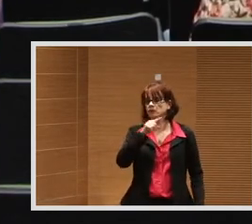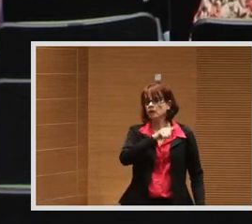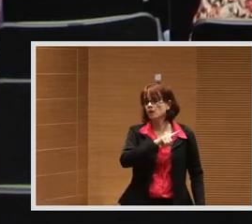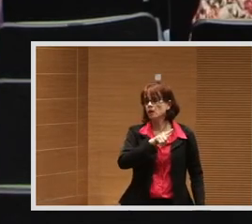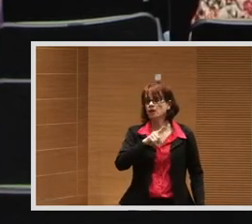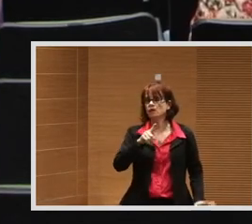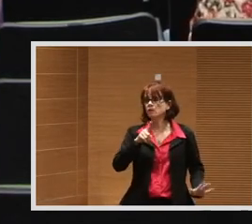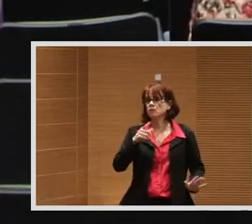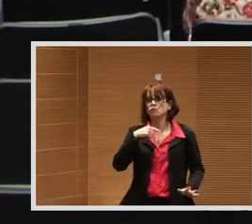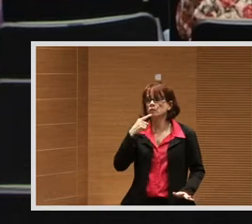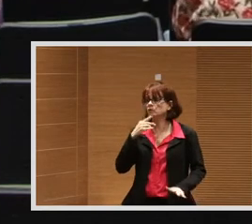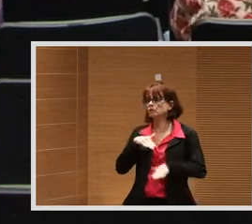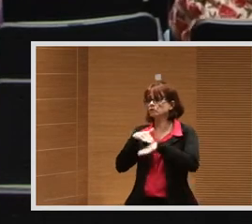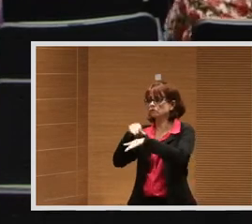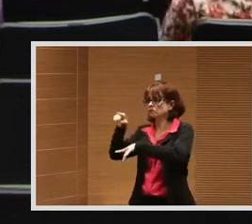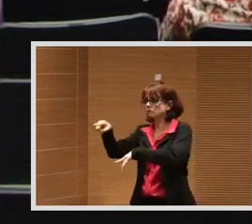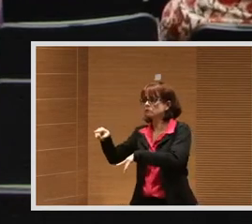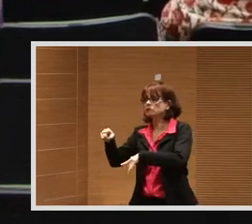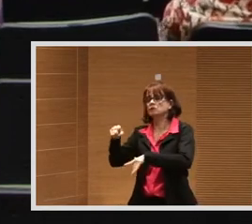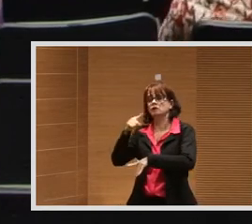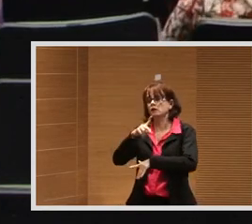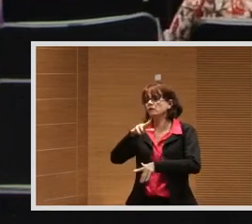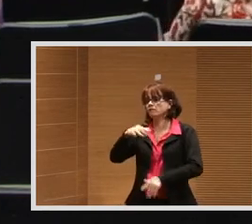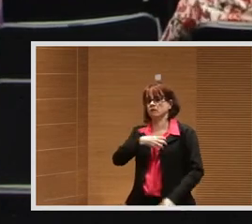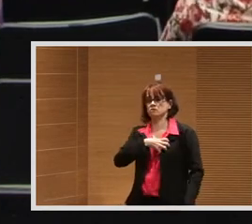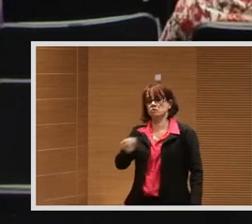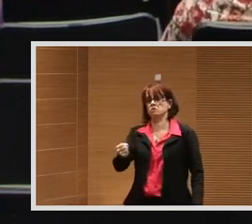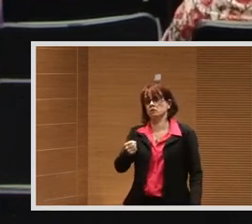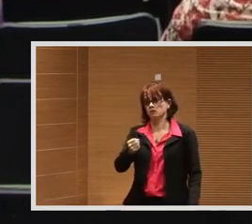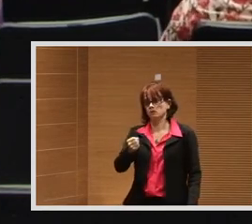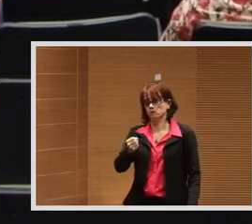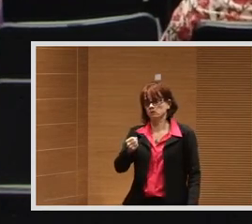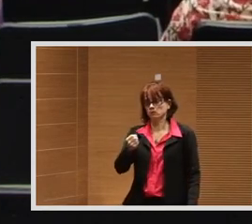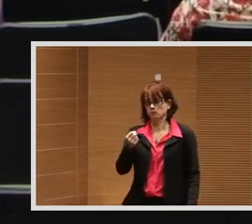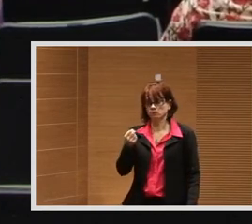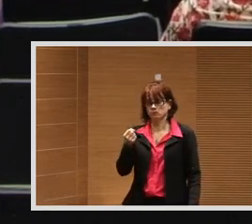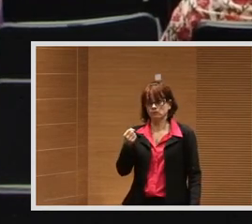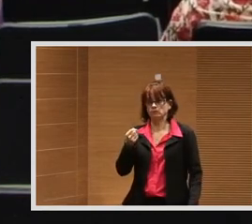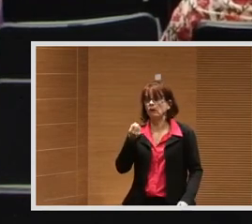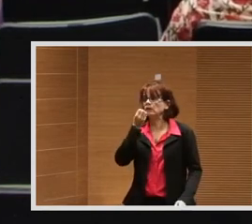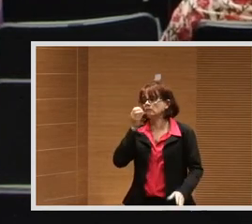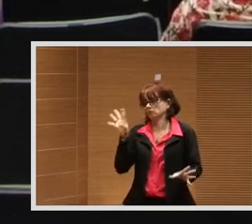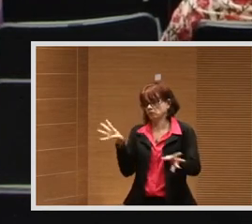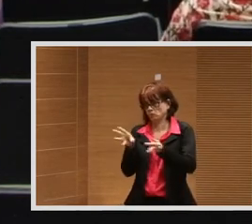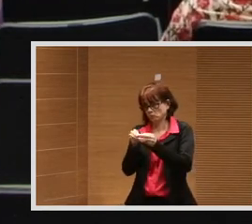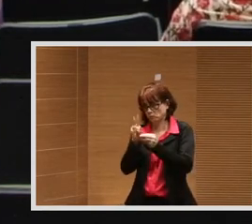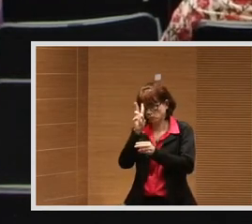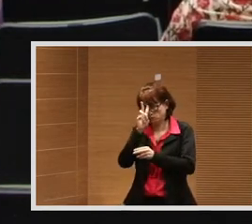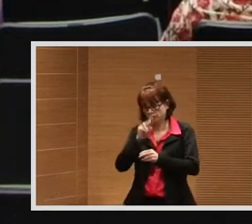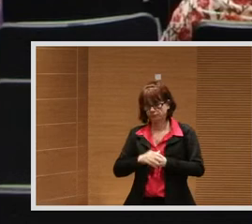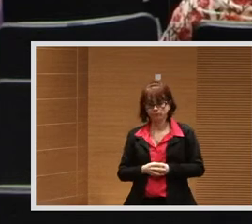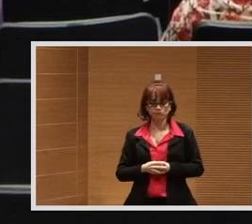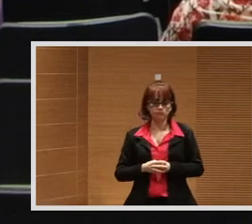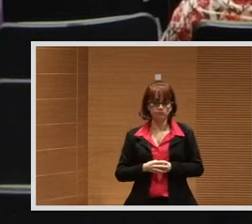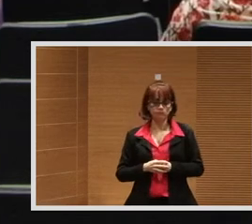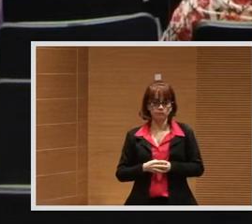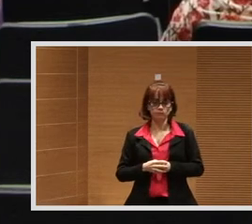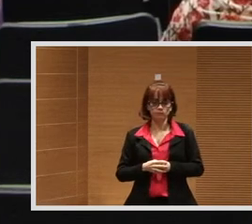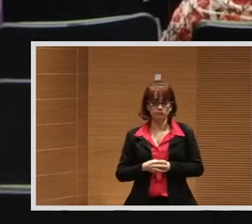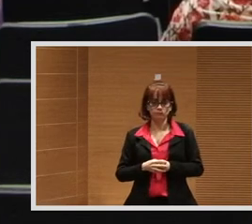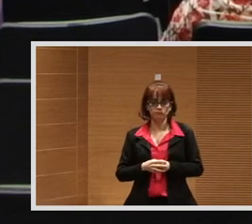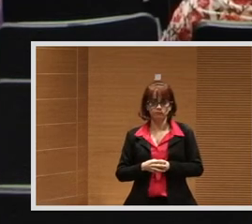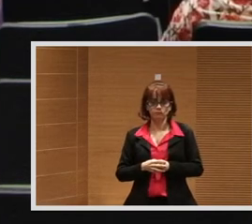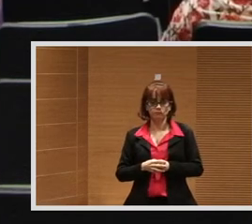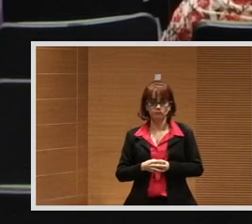se suicidar. E contou o resumo da história. E o caso desenvolve assim. Foi